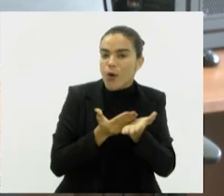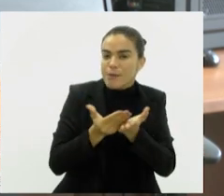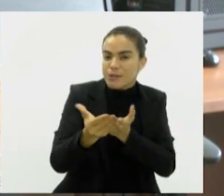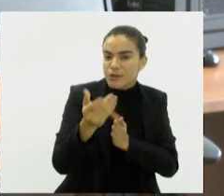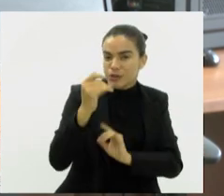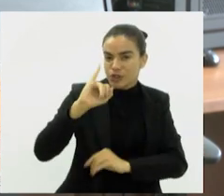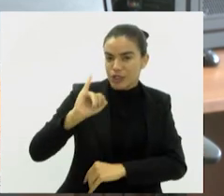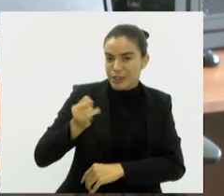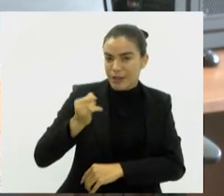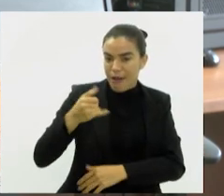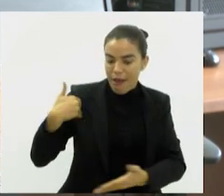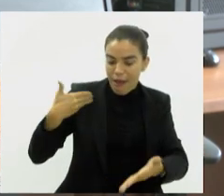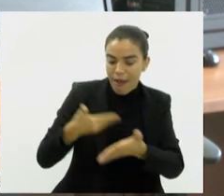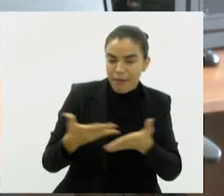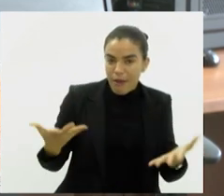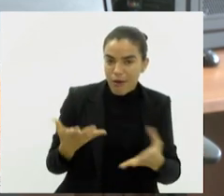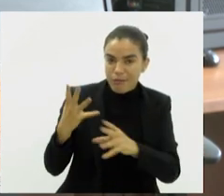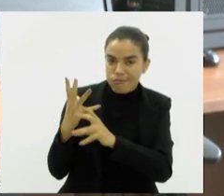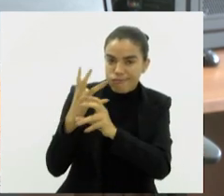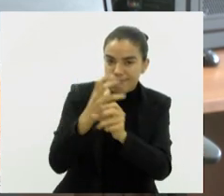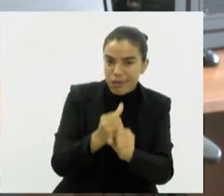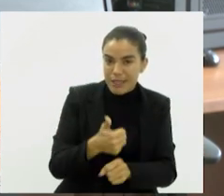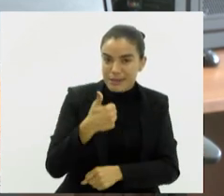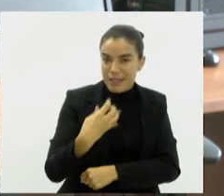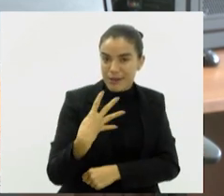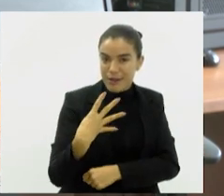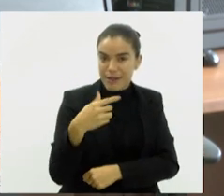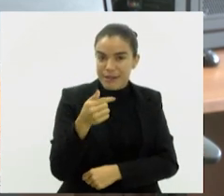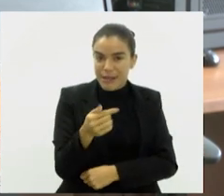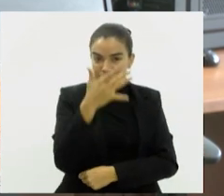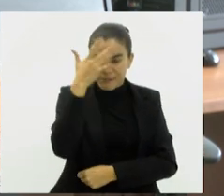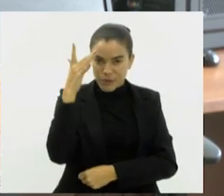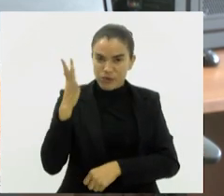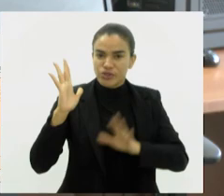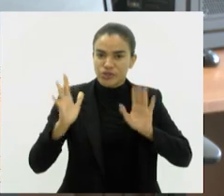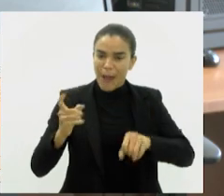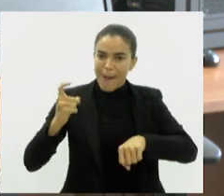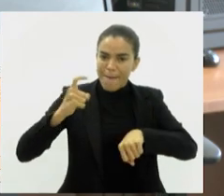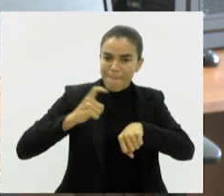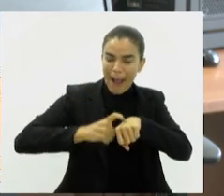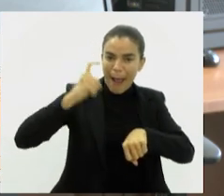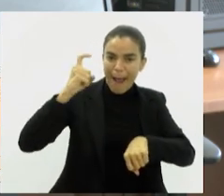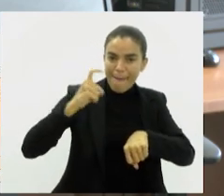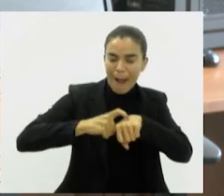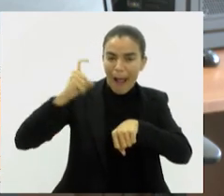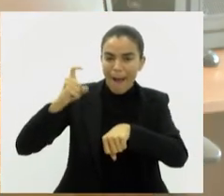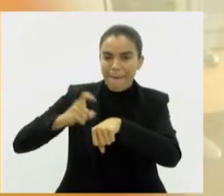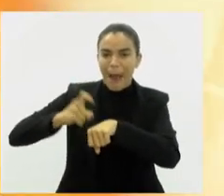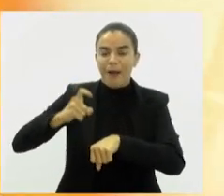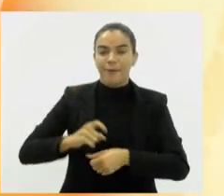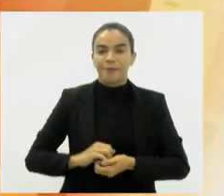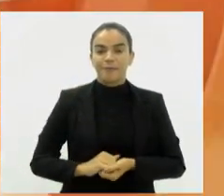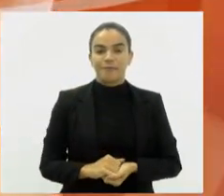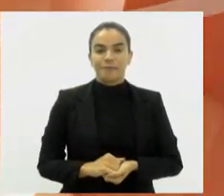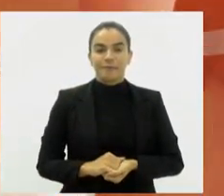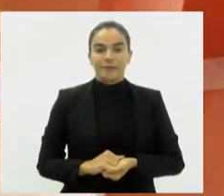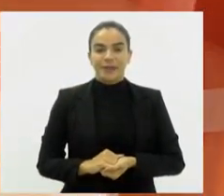até hoje, 147 pessoas foram picadas pelo animal aqui no estado do Rio.